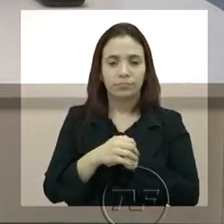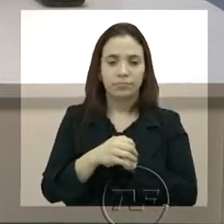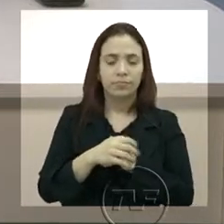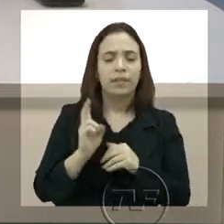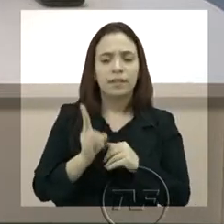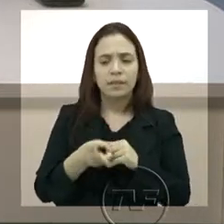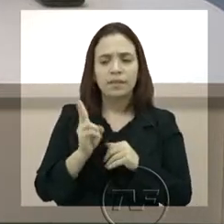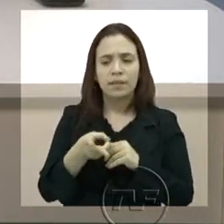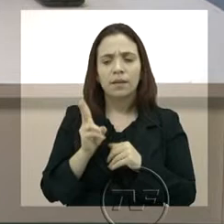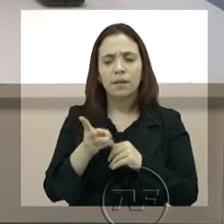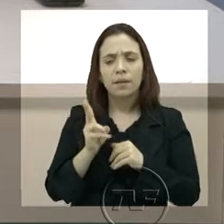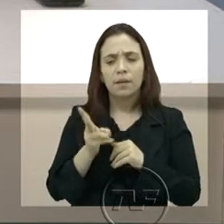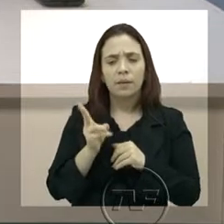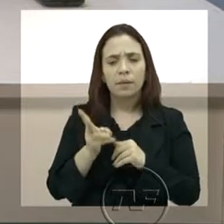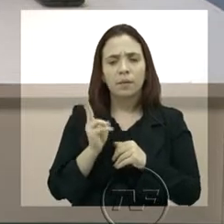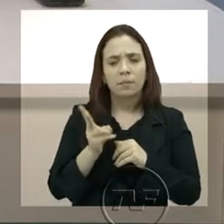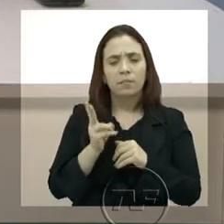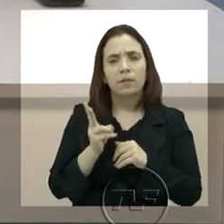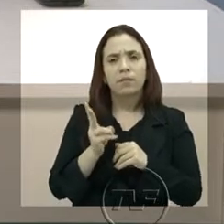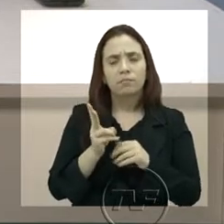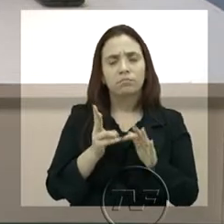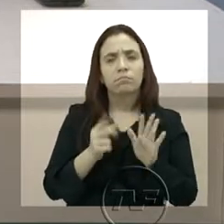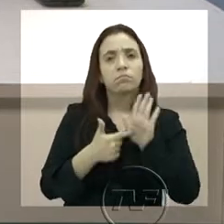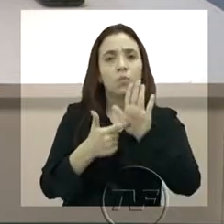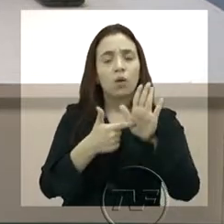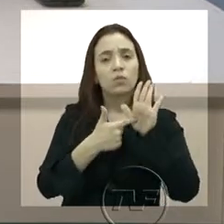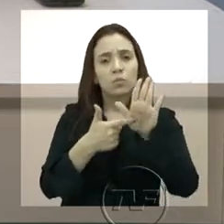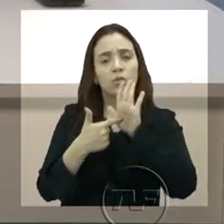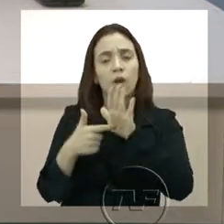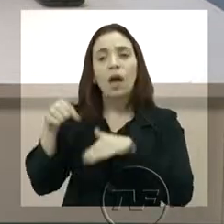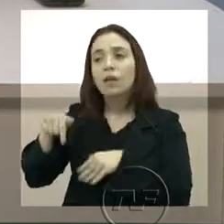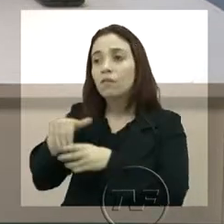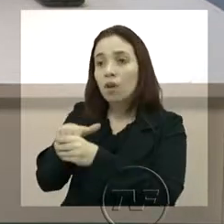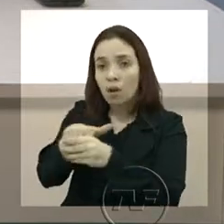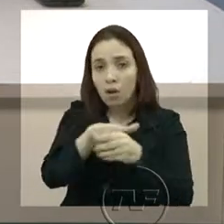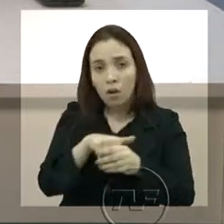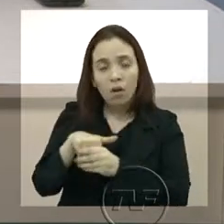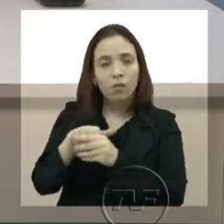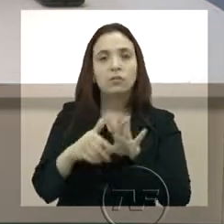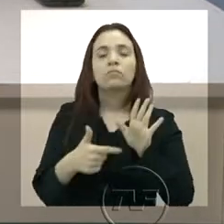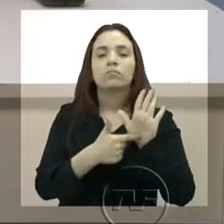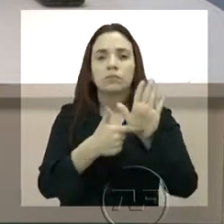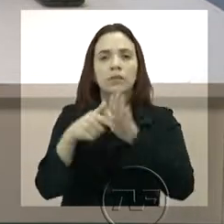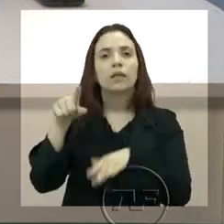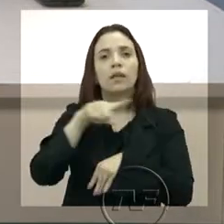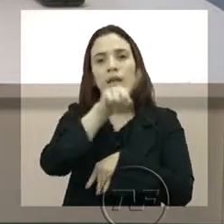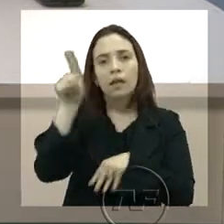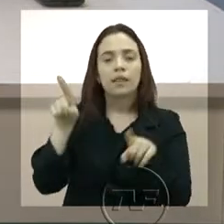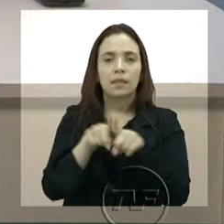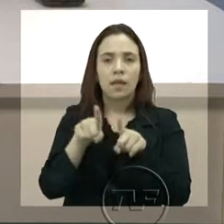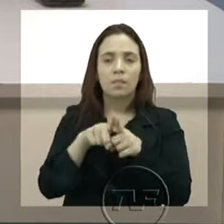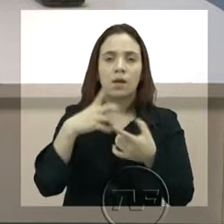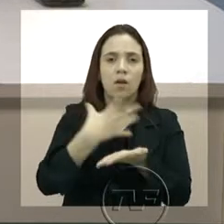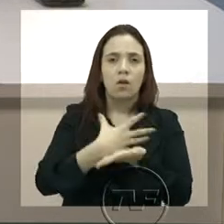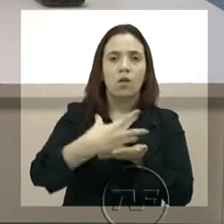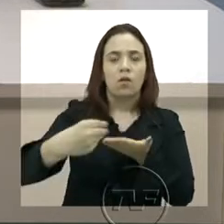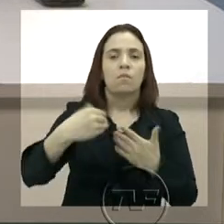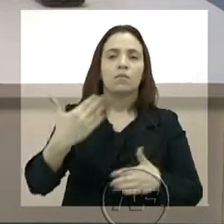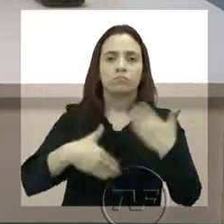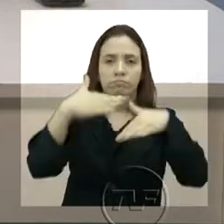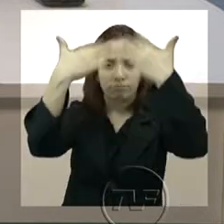sempre tem influi no sentido de que esses locais também passem a